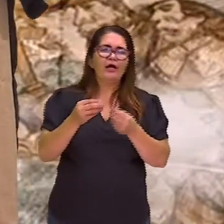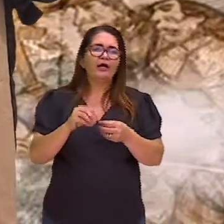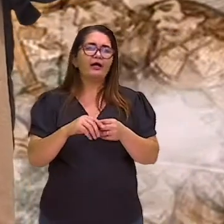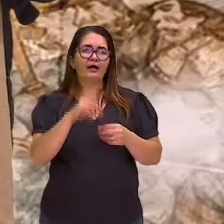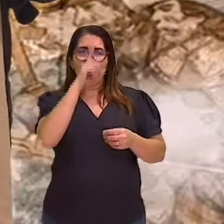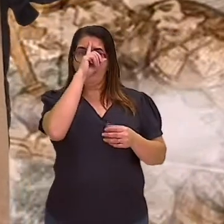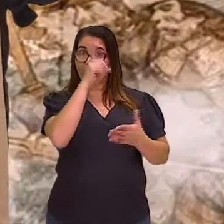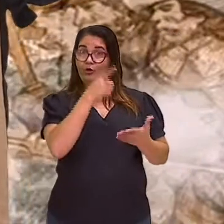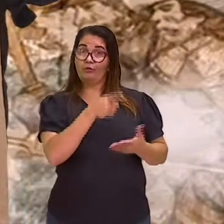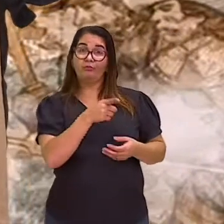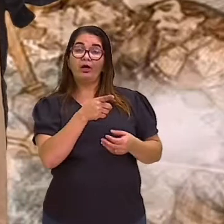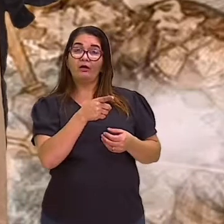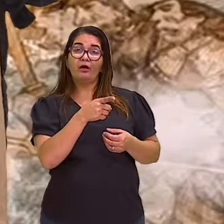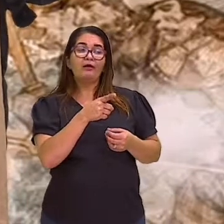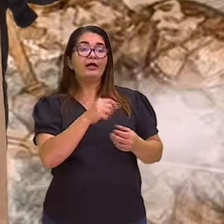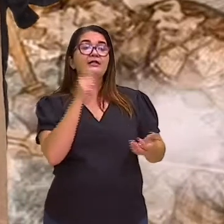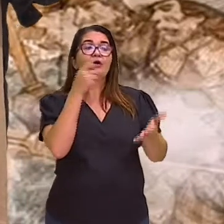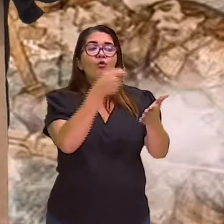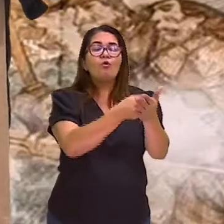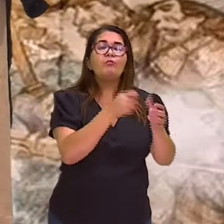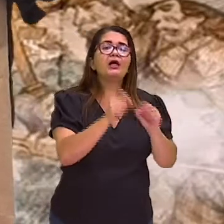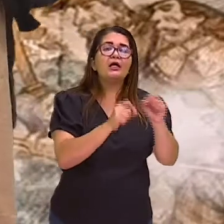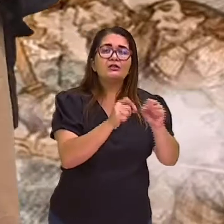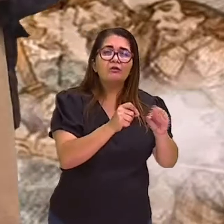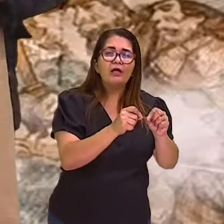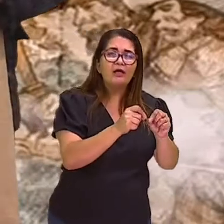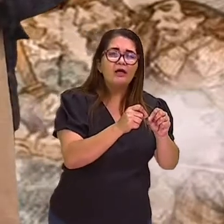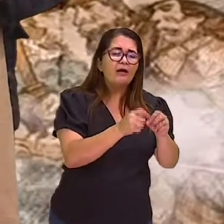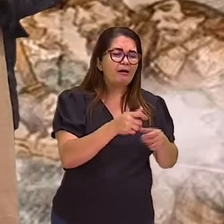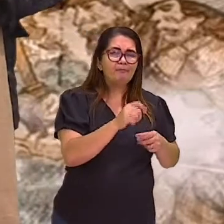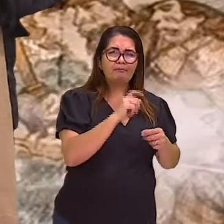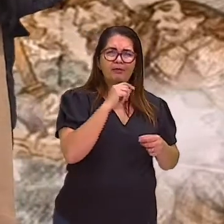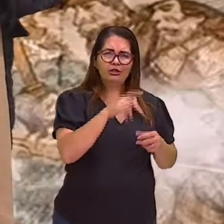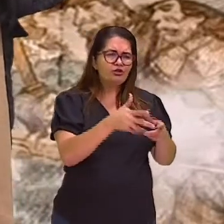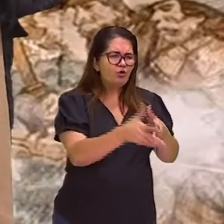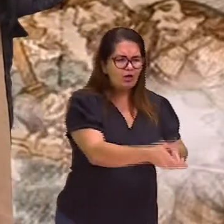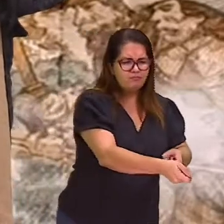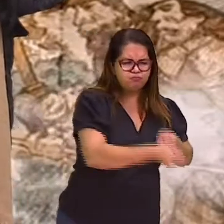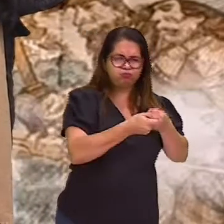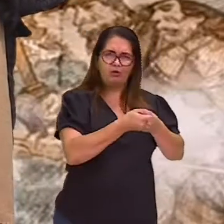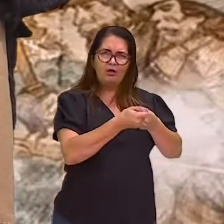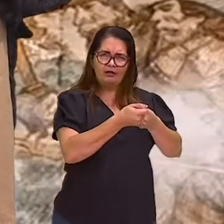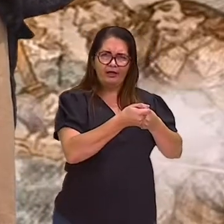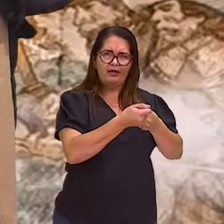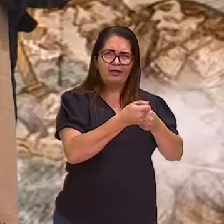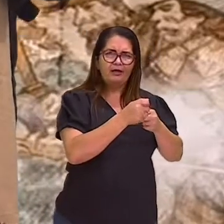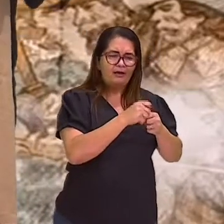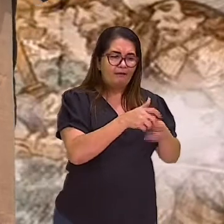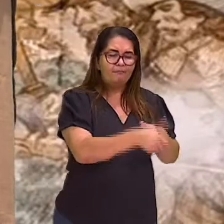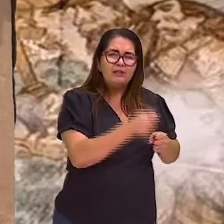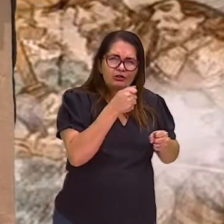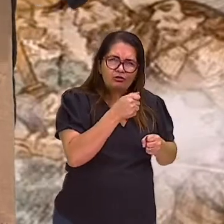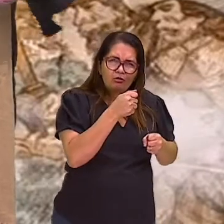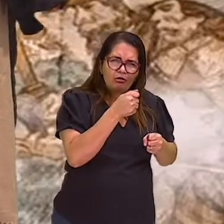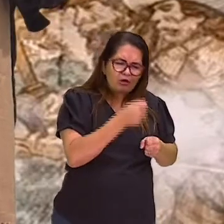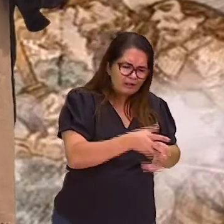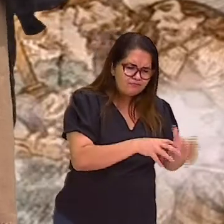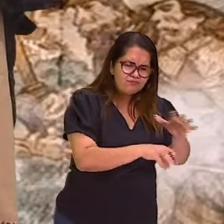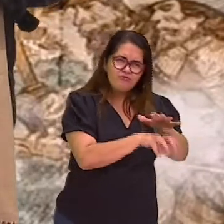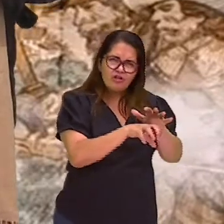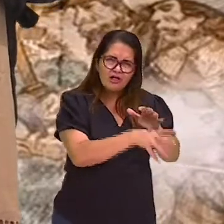proibição de se jogar lixo nas ruas, entre outras medidas. Foi um período de